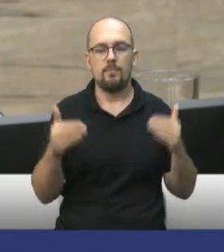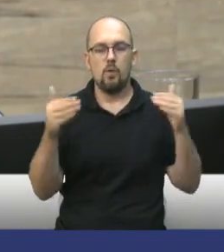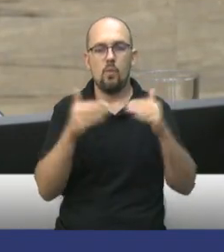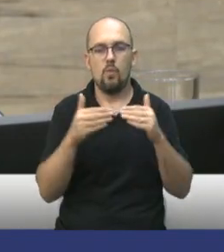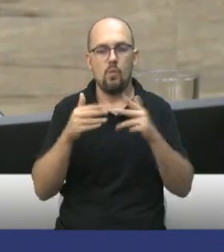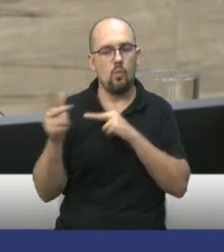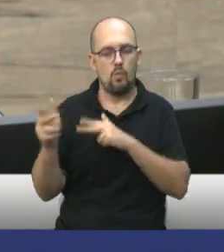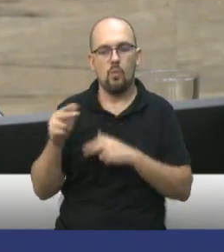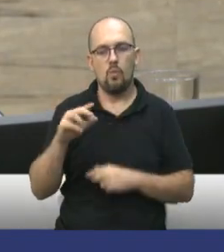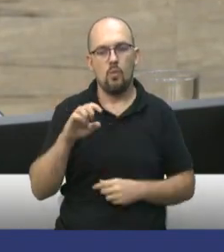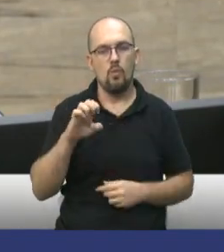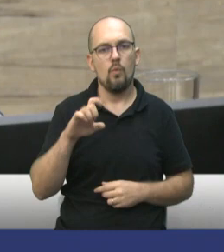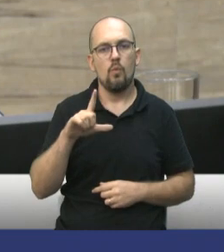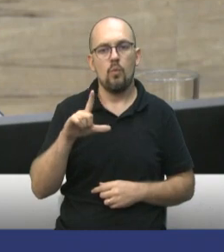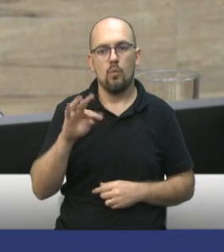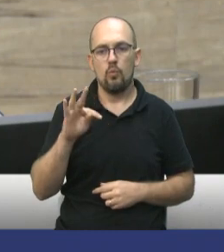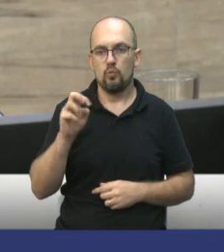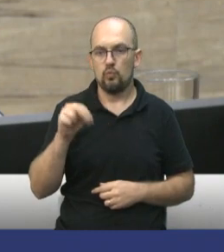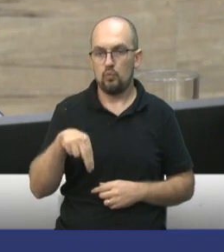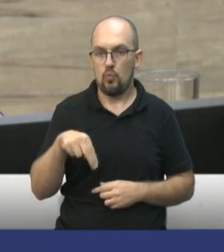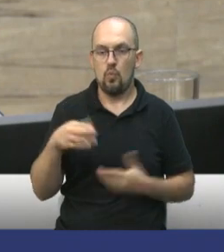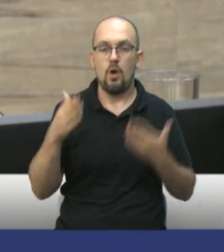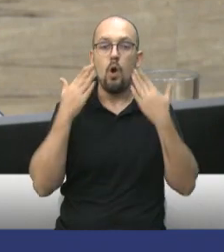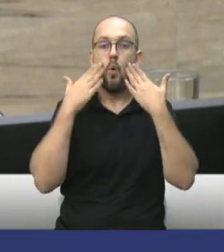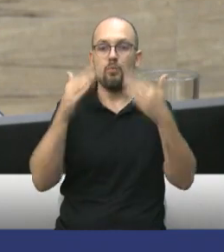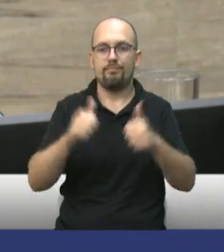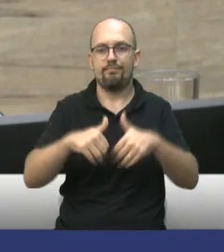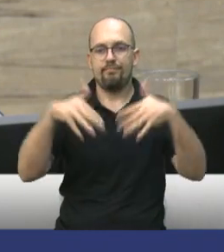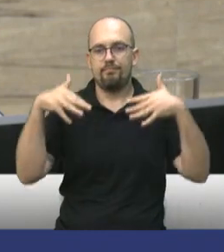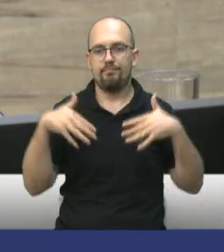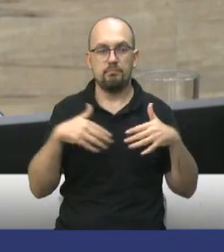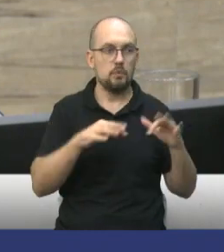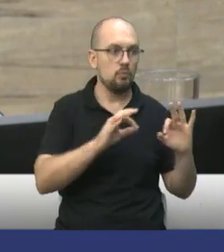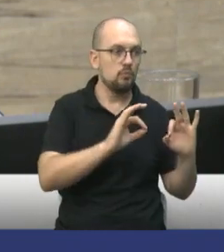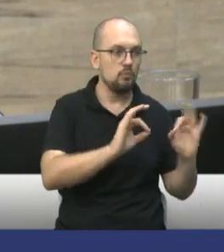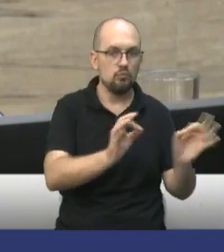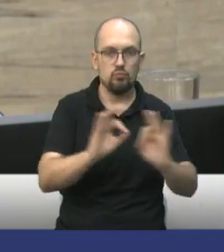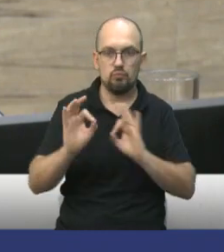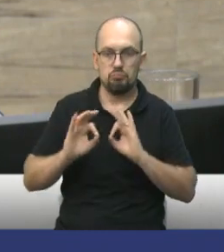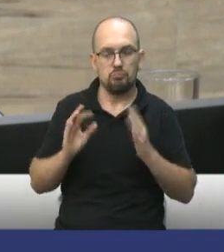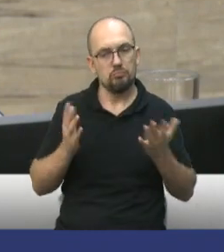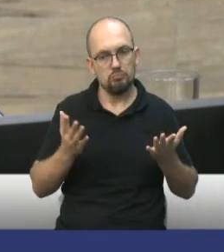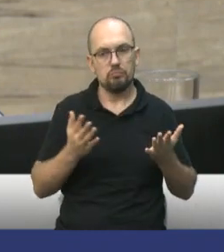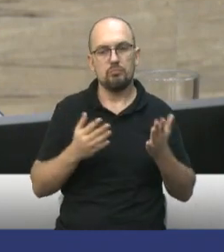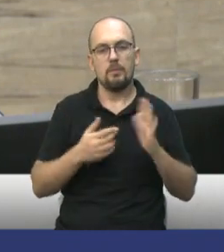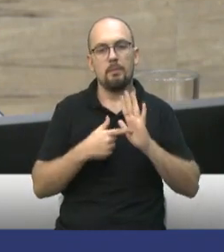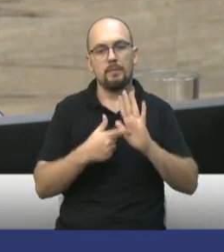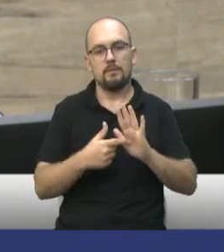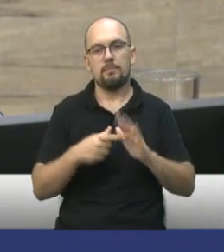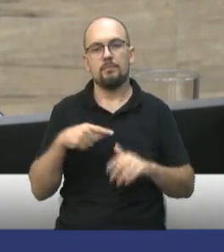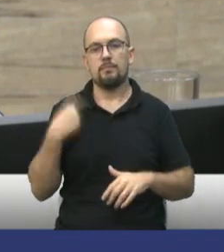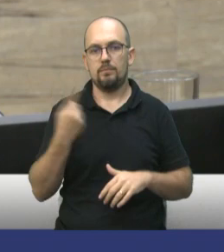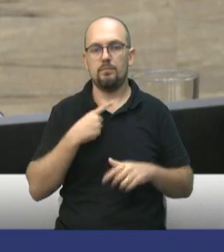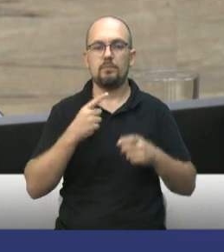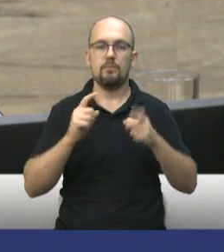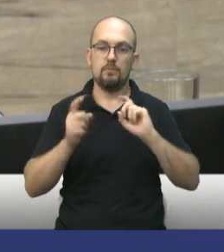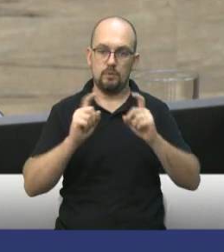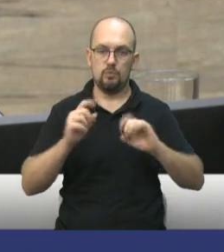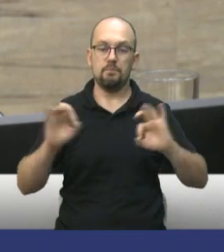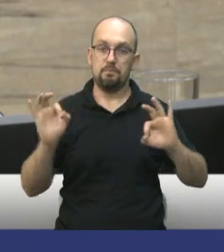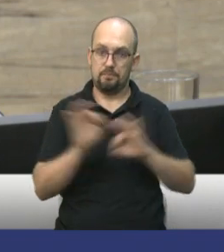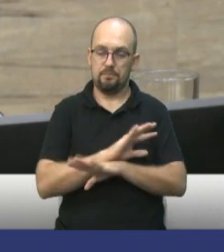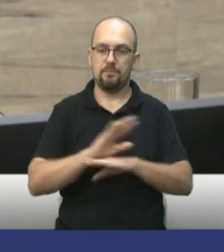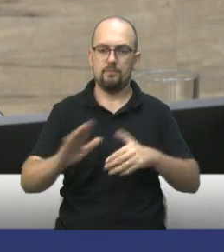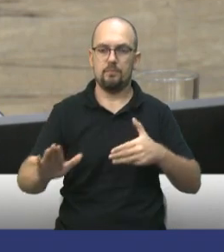Elton colocou aí, dentro da nossa audiência pública, não tendo mais nada em apresentar, a gente dá por encerrada então essa